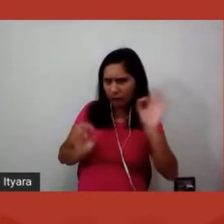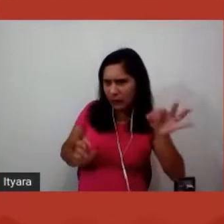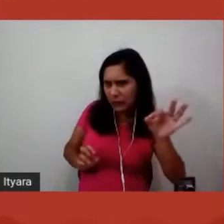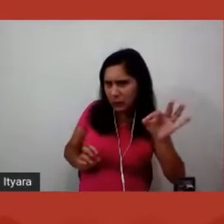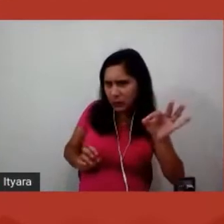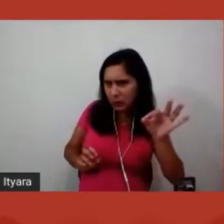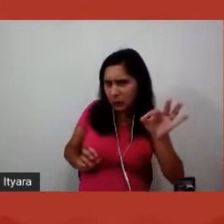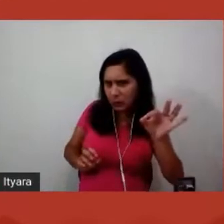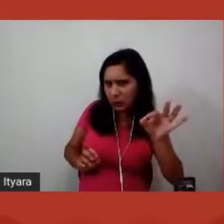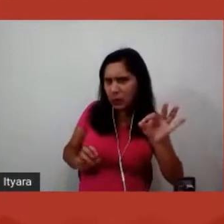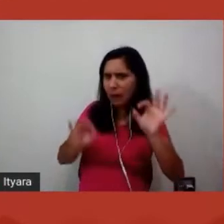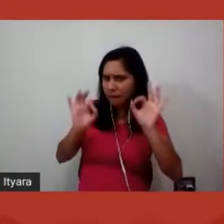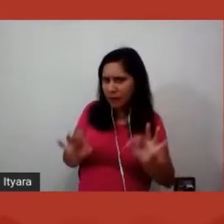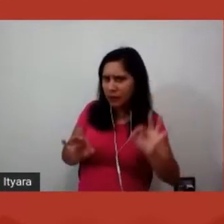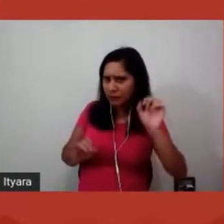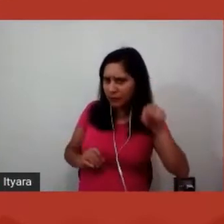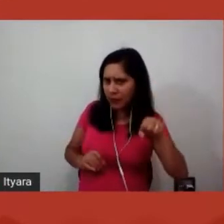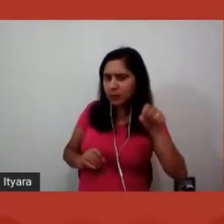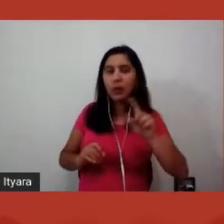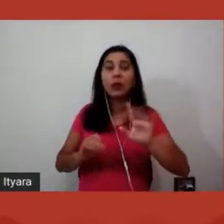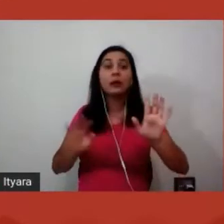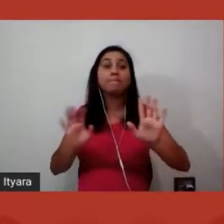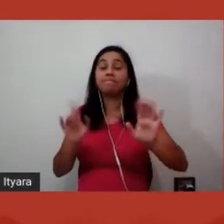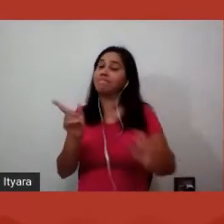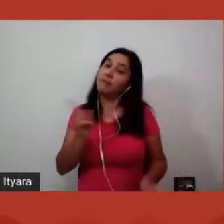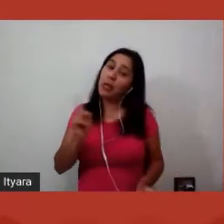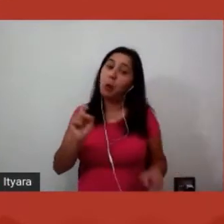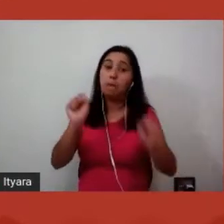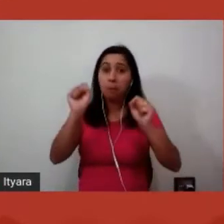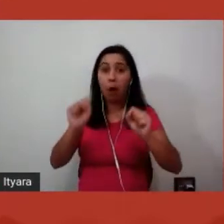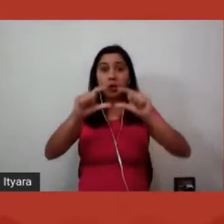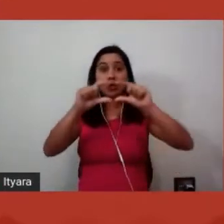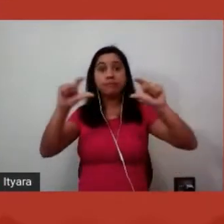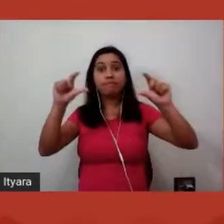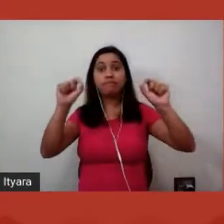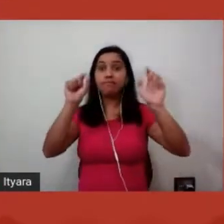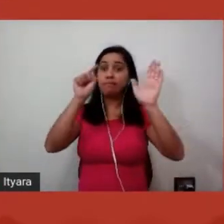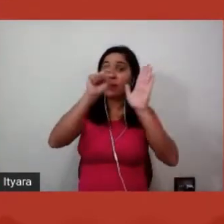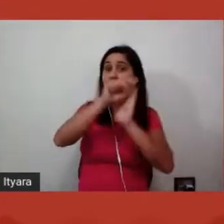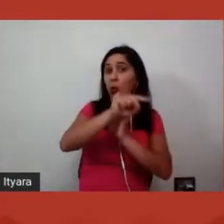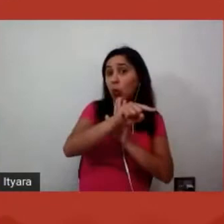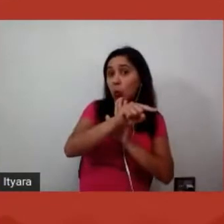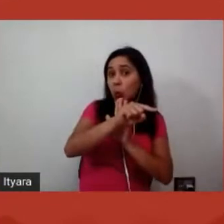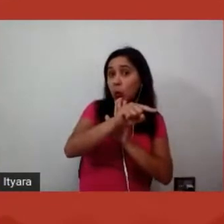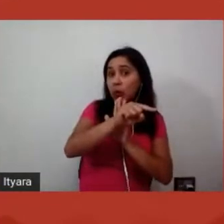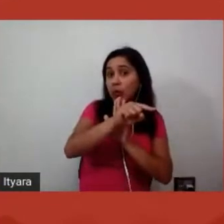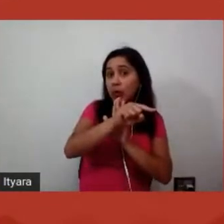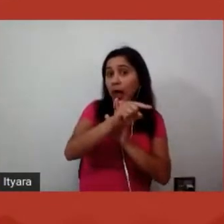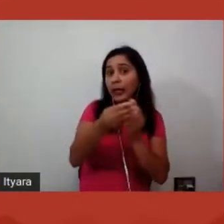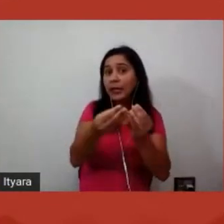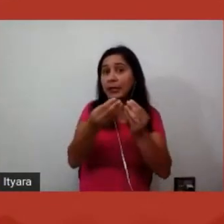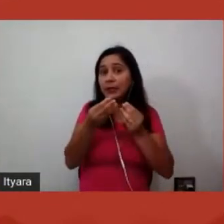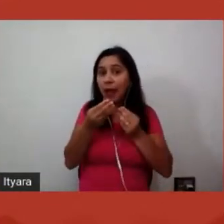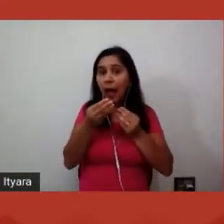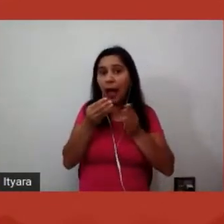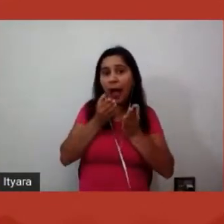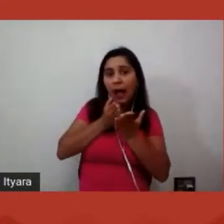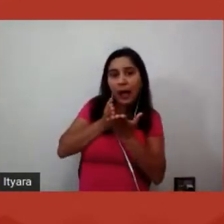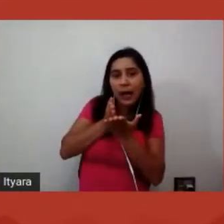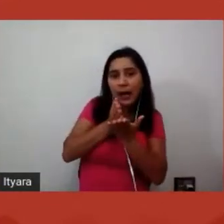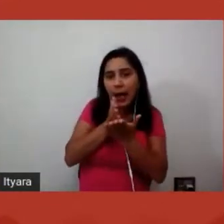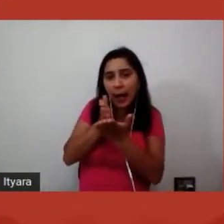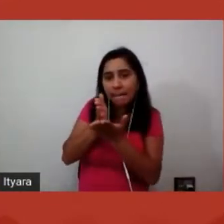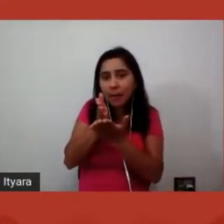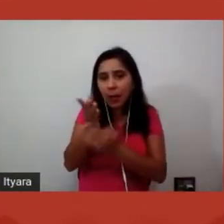Não necessariamente. Você pode levantar perguntas que vão nortear a sua busca